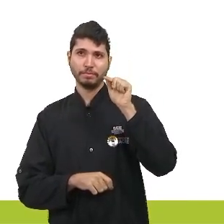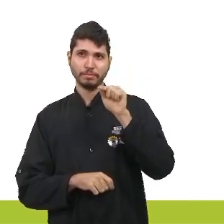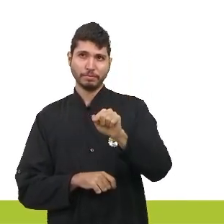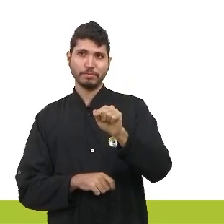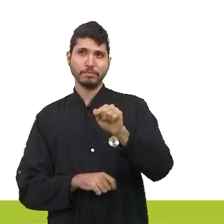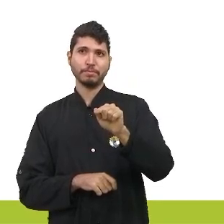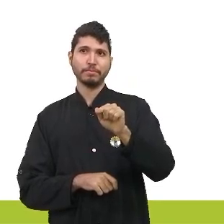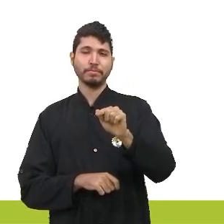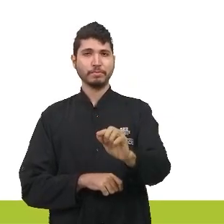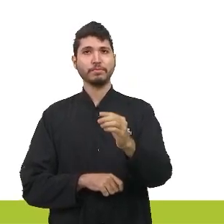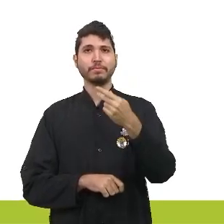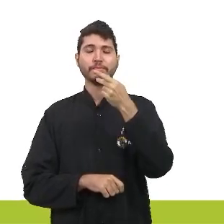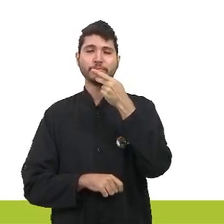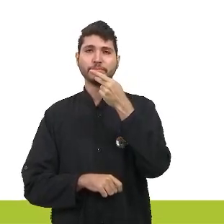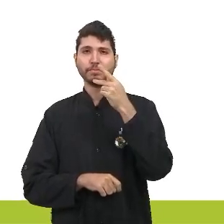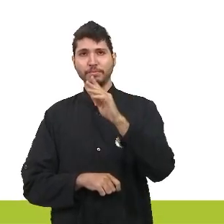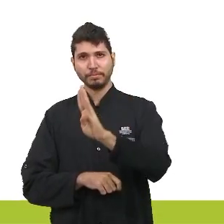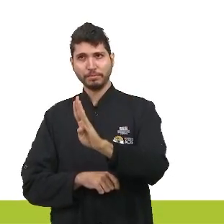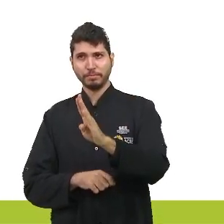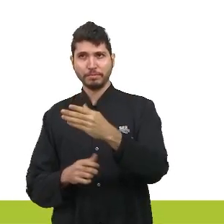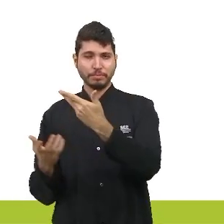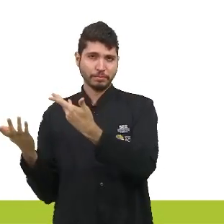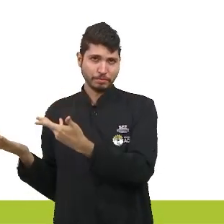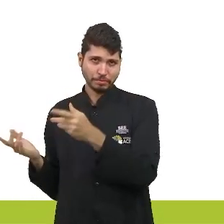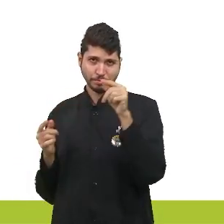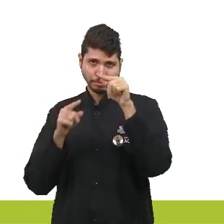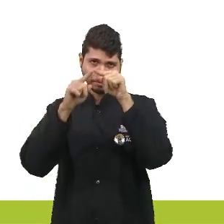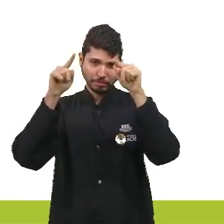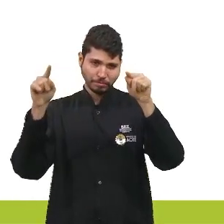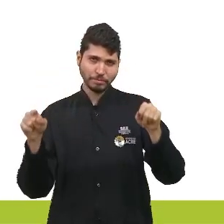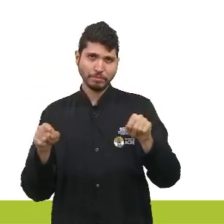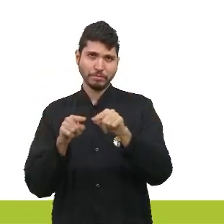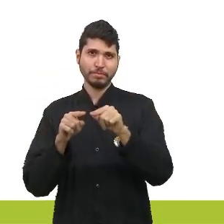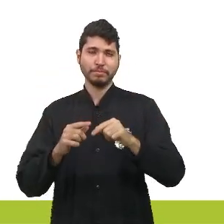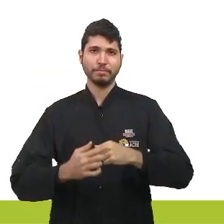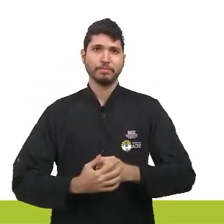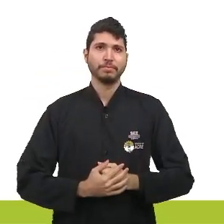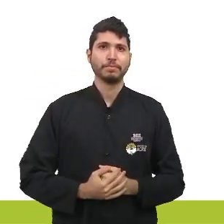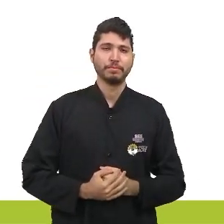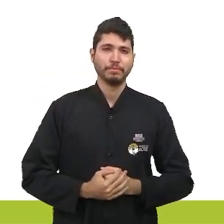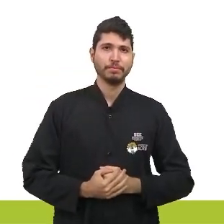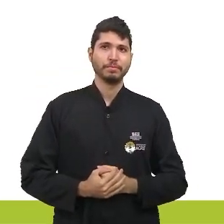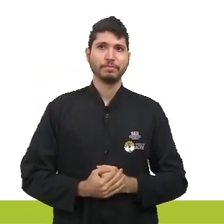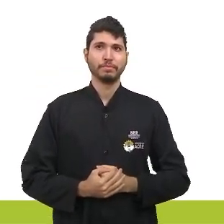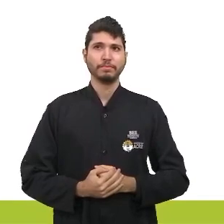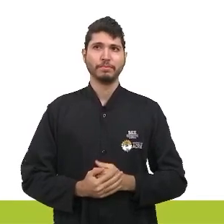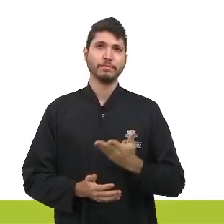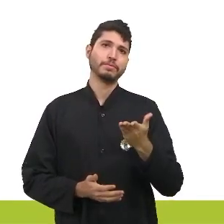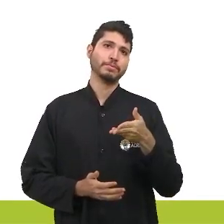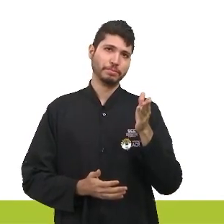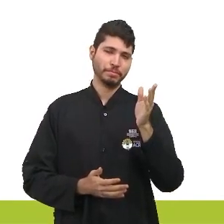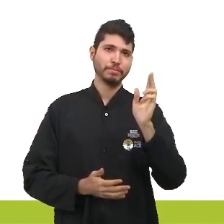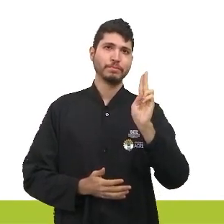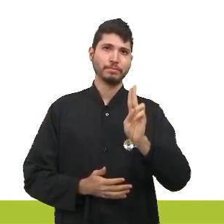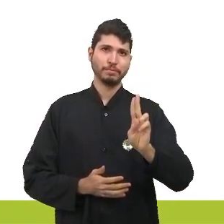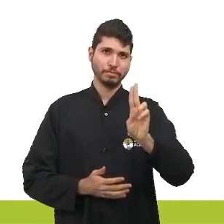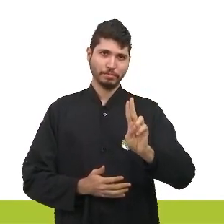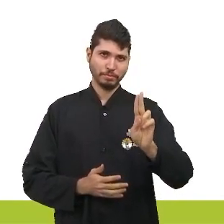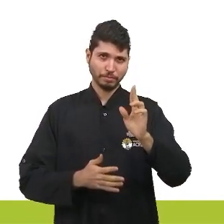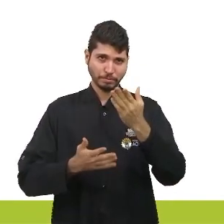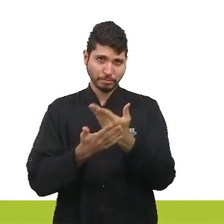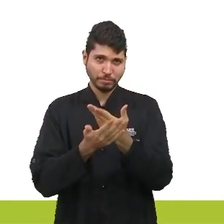B. Isso já é conhecido de nós, de certo modo, das aulas anteriores. Então,